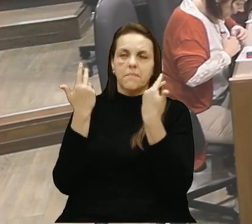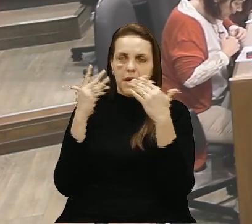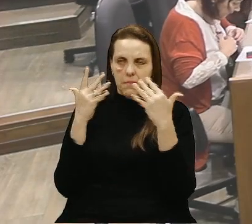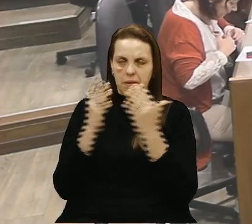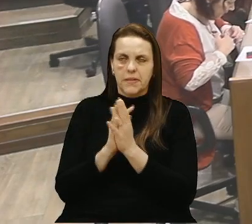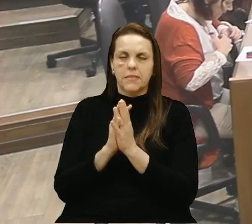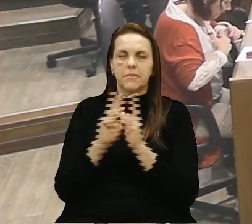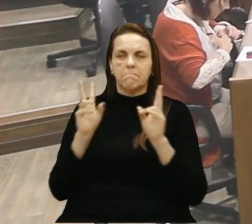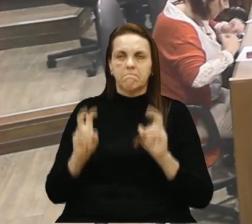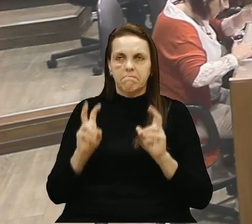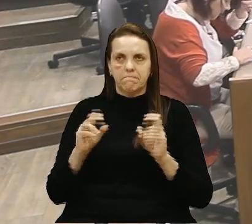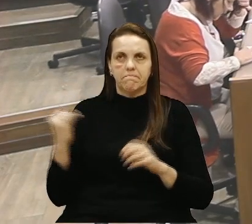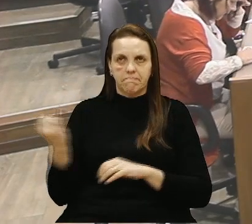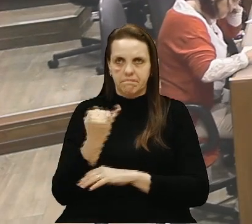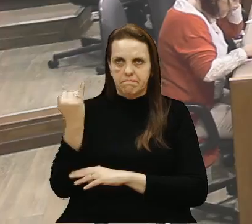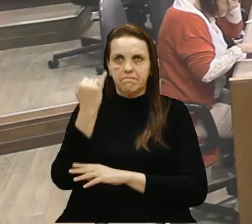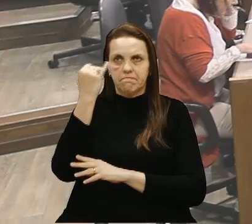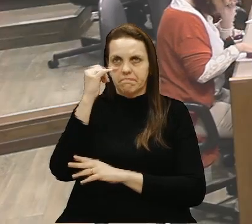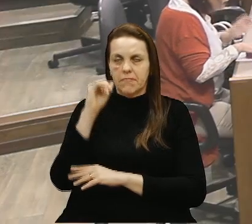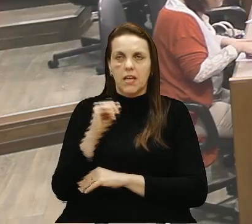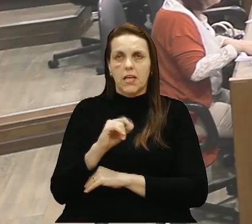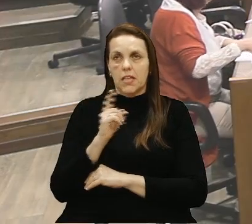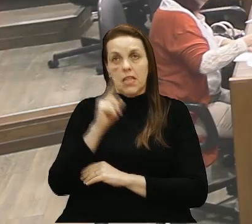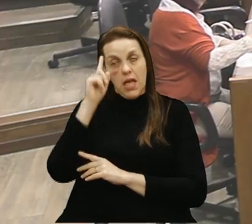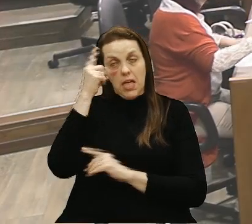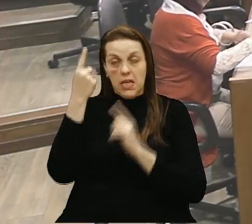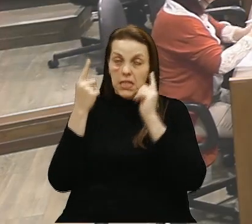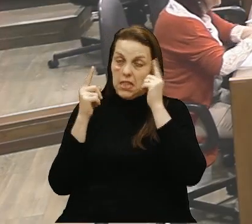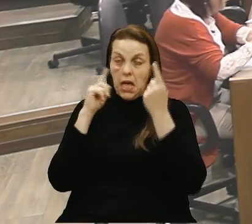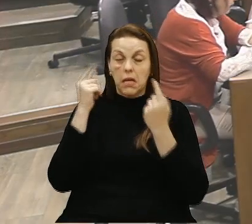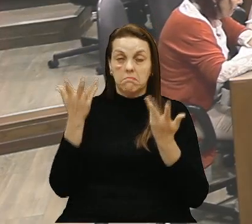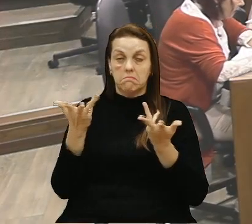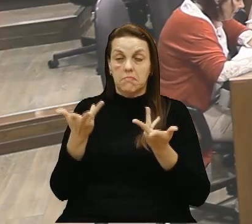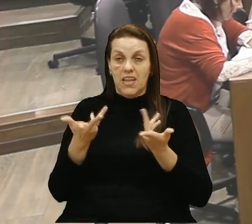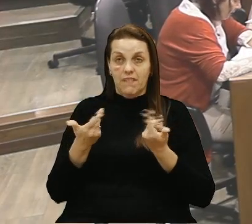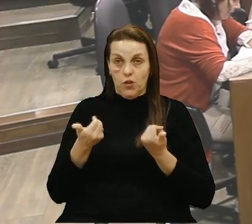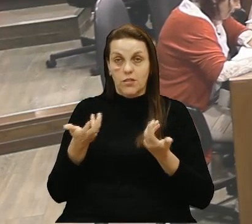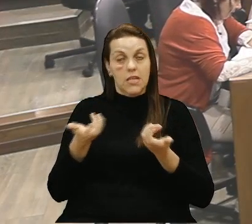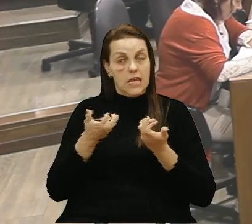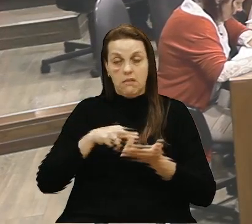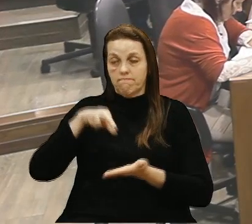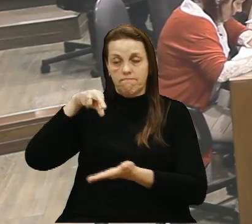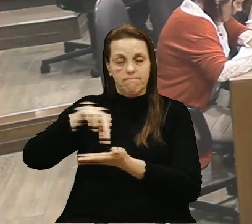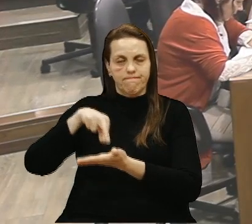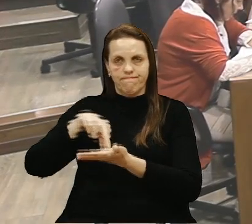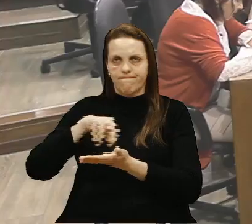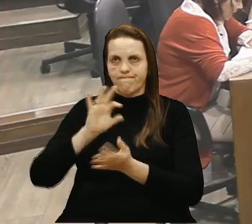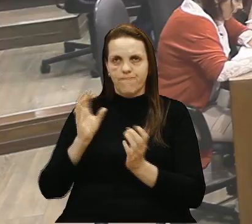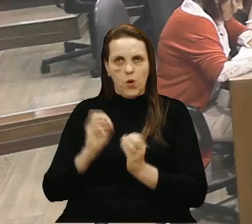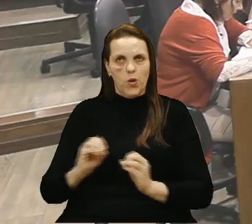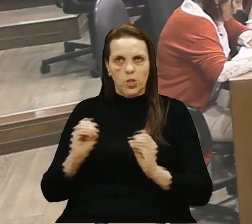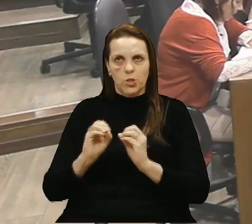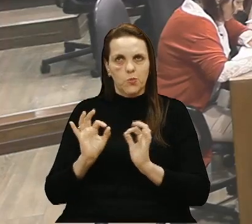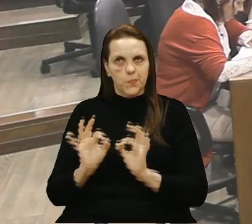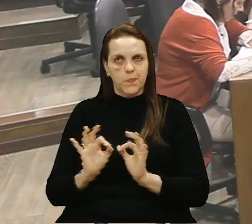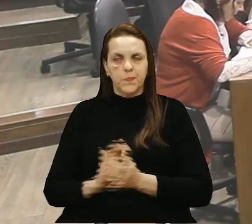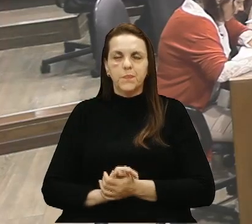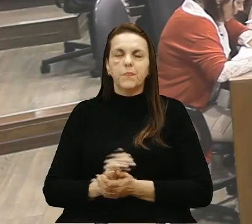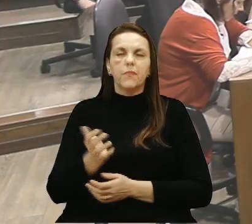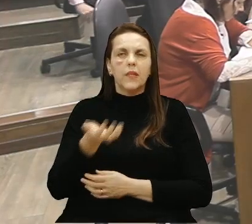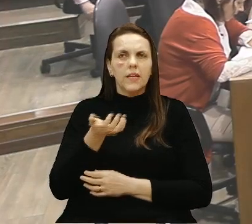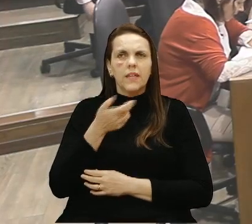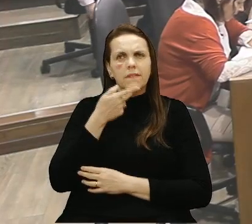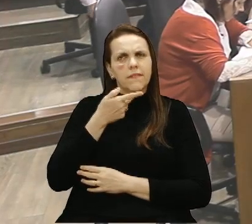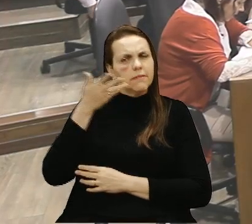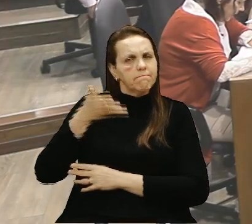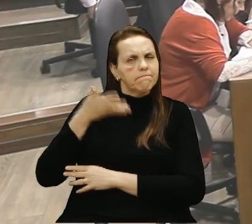muito importante, as ideias são maravilhosas, seria ótimo que se tornassem reais, né? Mas eu queria fazer uma fala